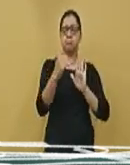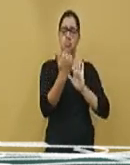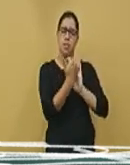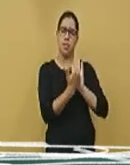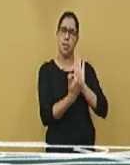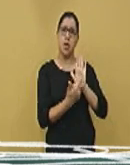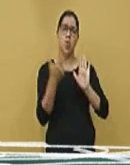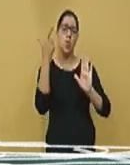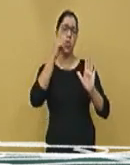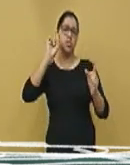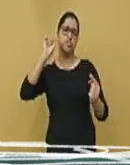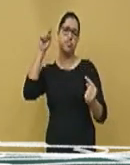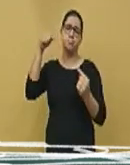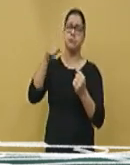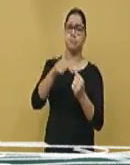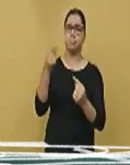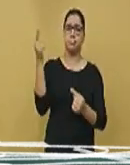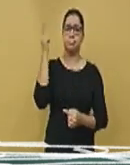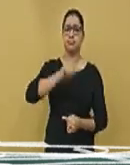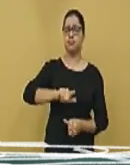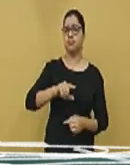objetivo?